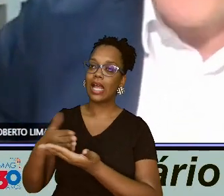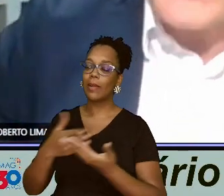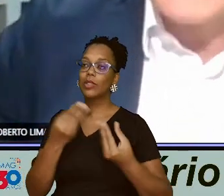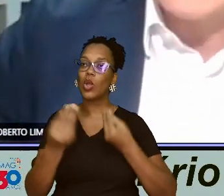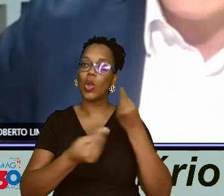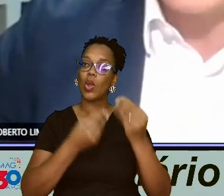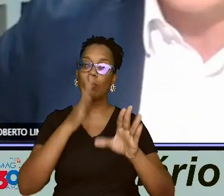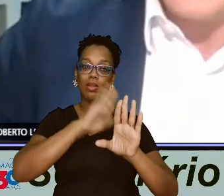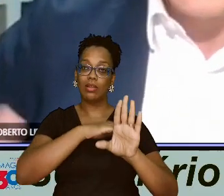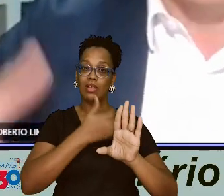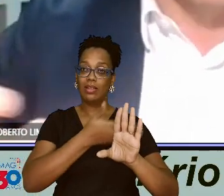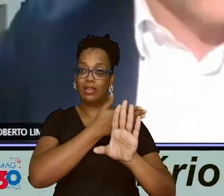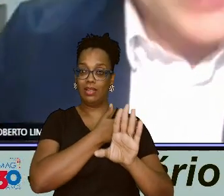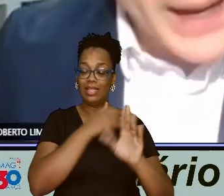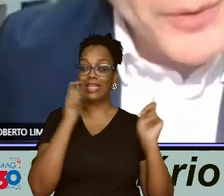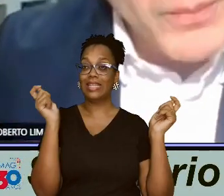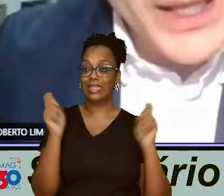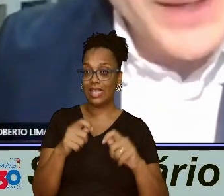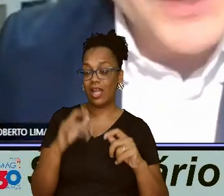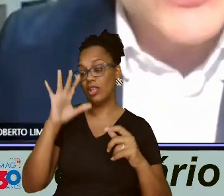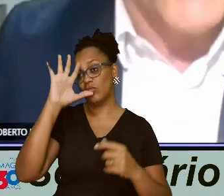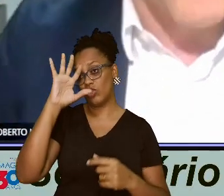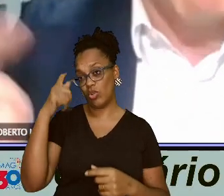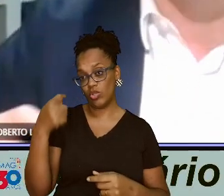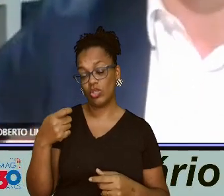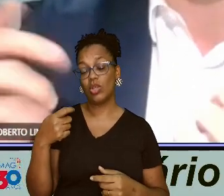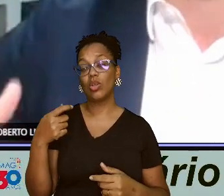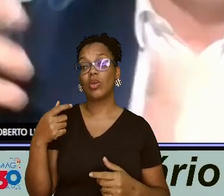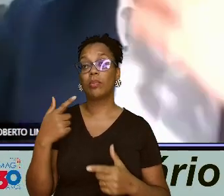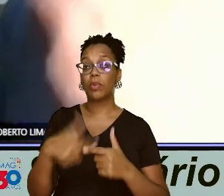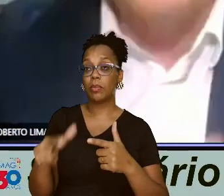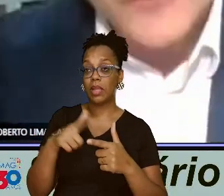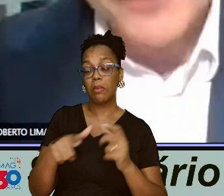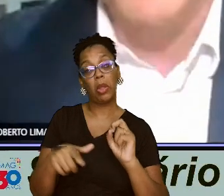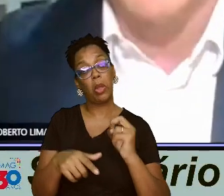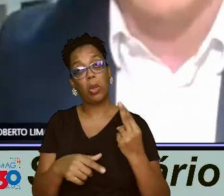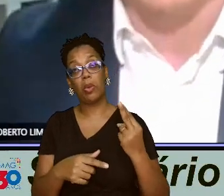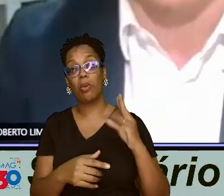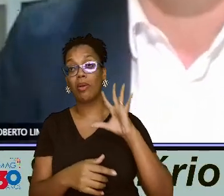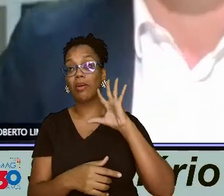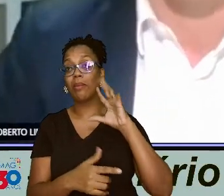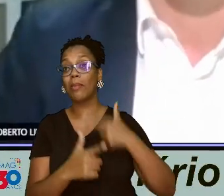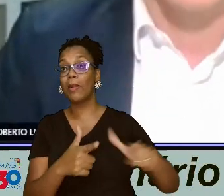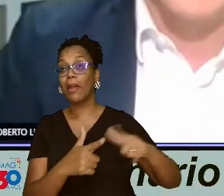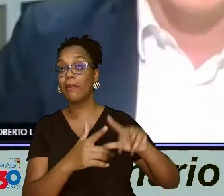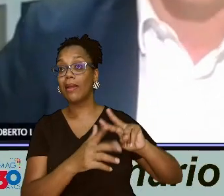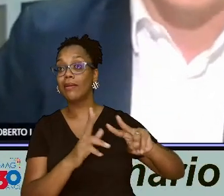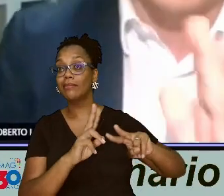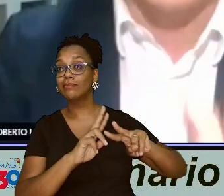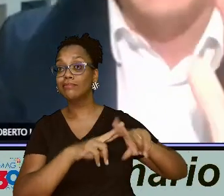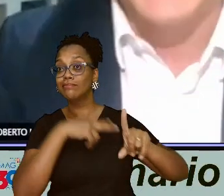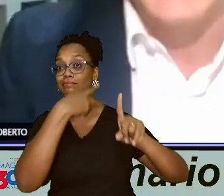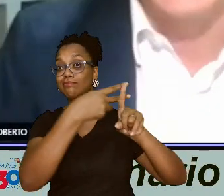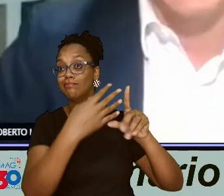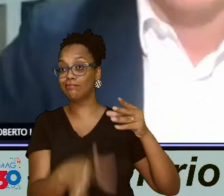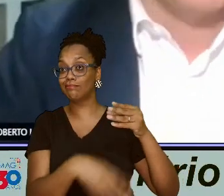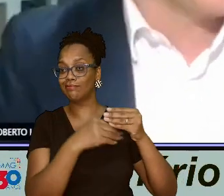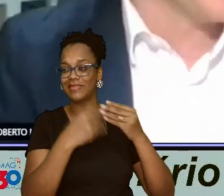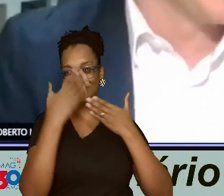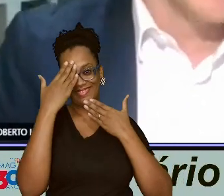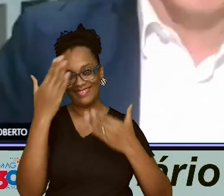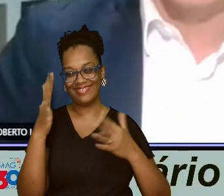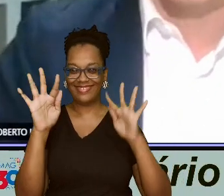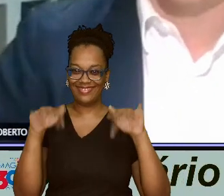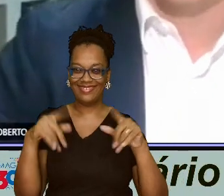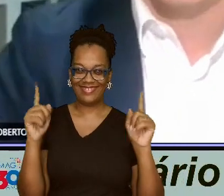precedente pode solucionar problemas ou pode trazer outros problemas. Obrigado, era só isso, eu queria ser